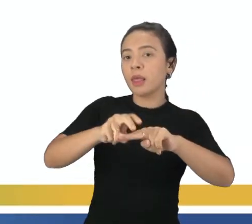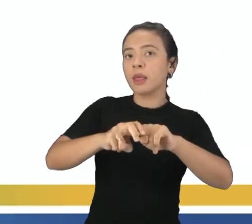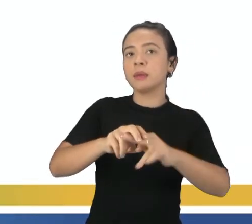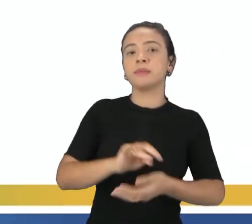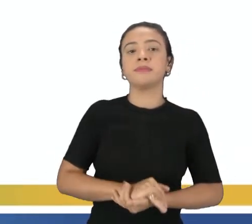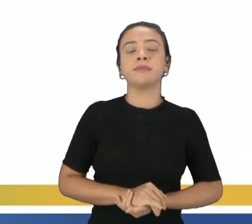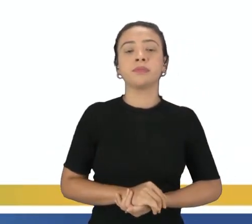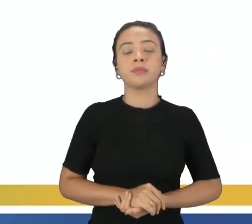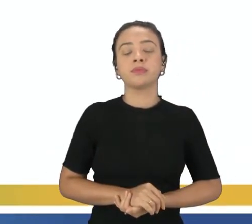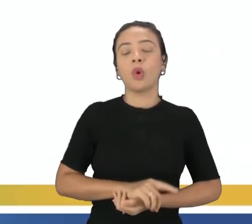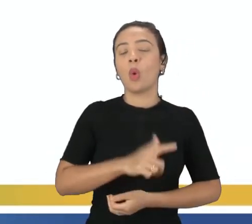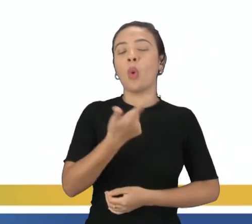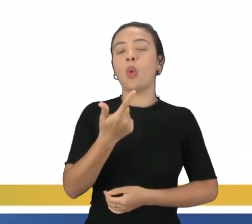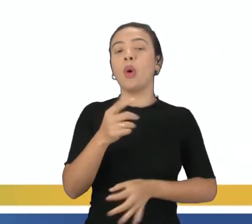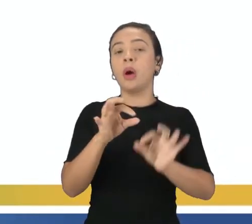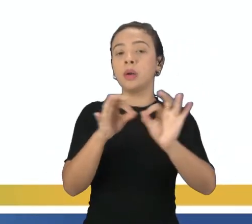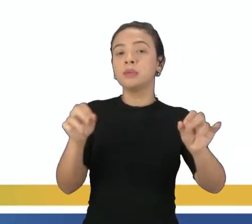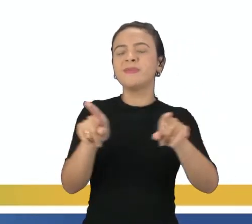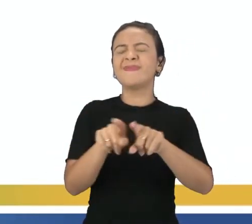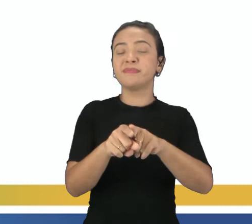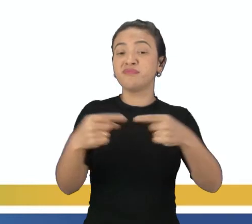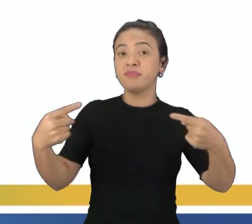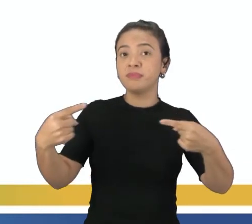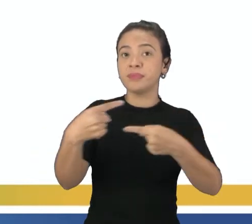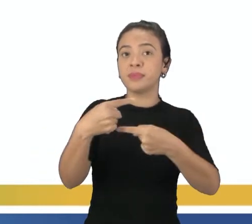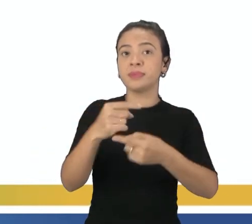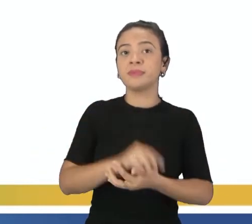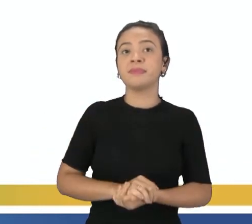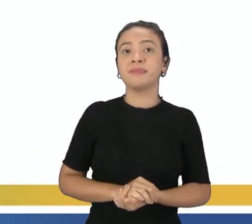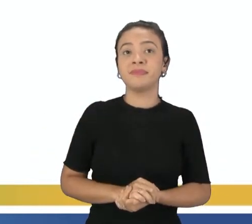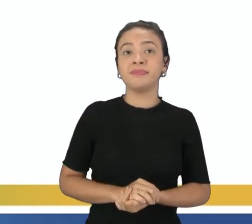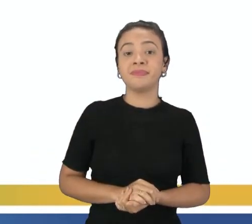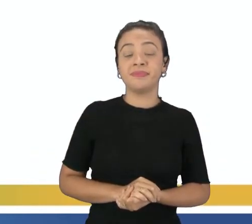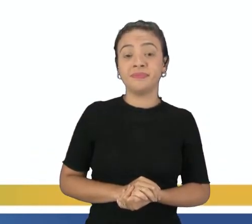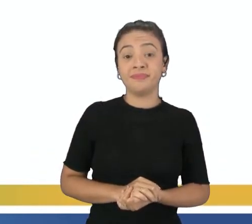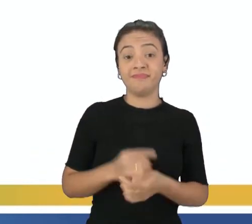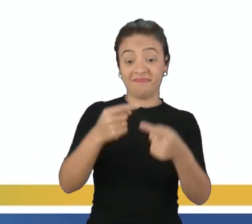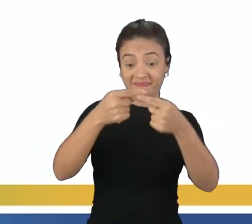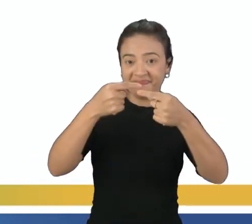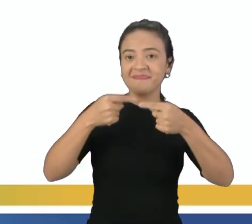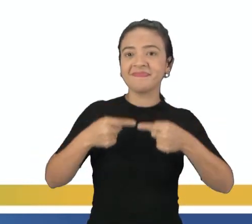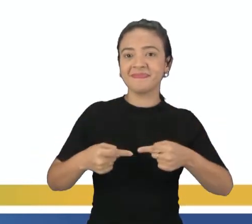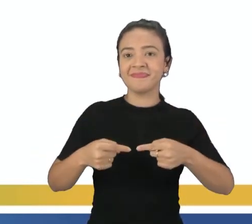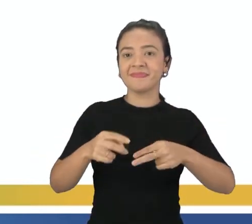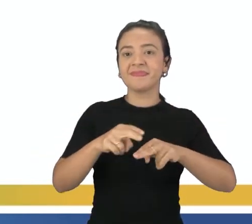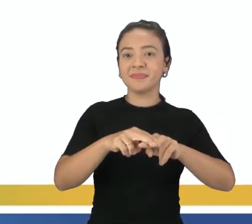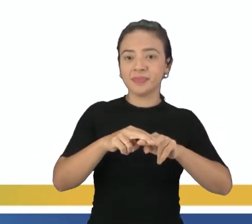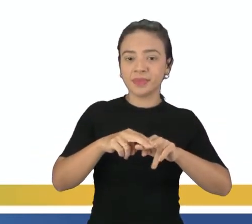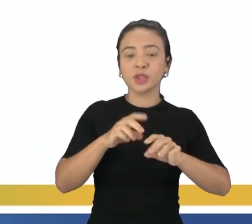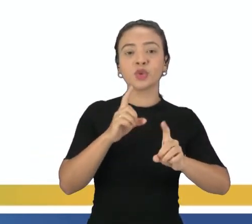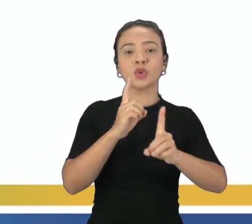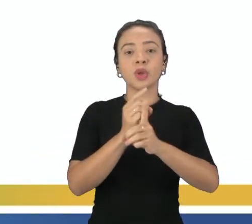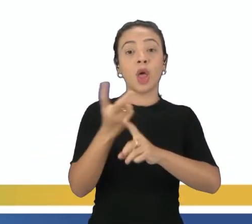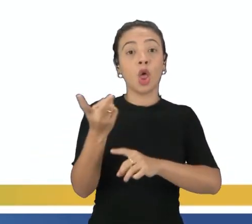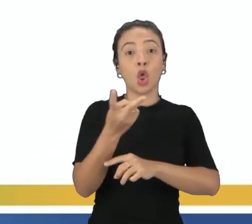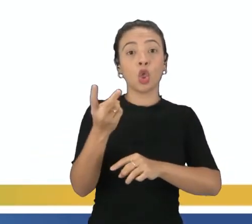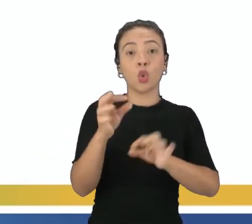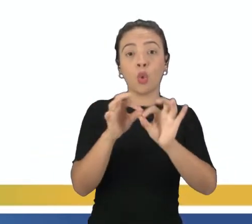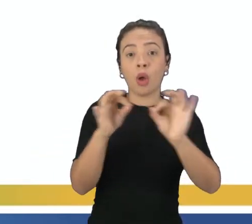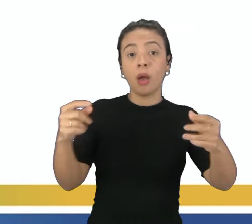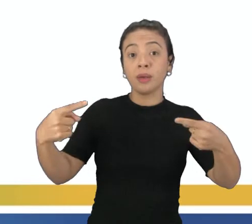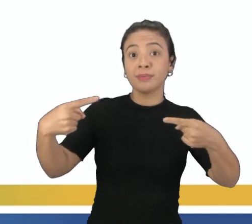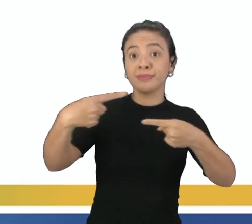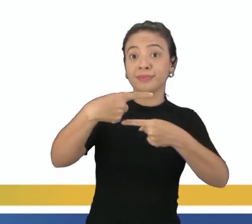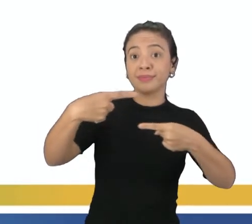Qual seria uma outra reta que é paralela a essa, né? A parte de baixo. Então, aí no caso, nós temos um par de retas